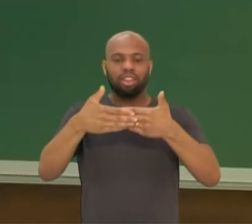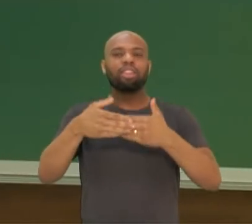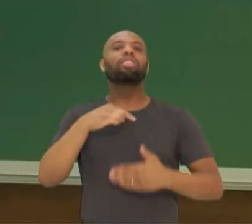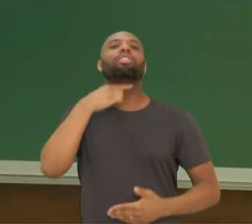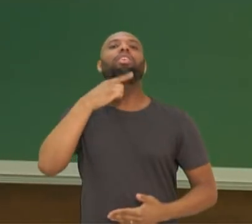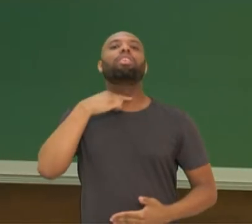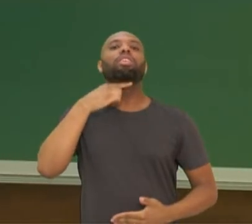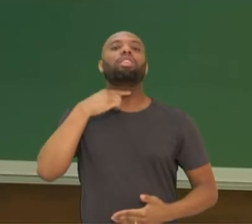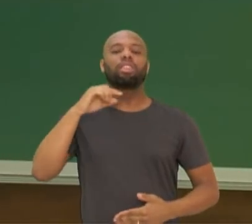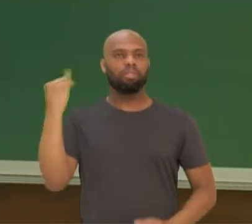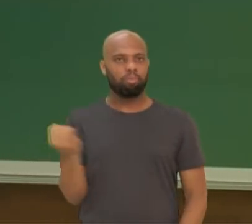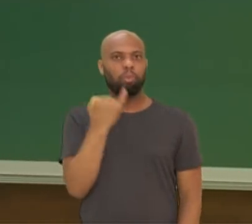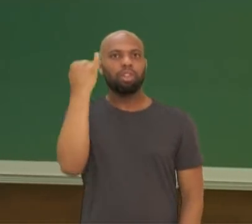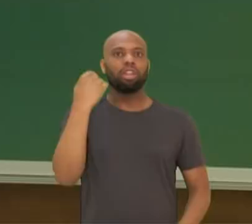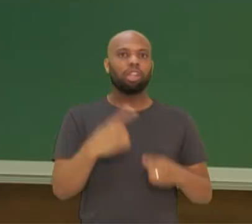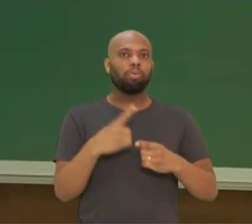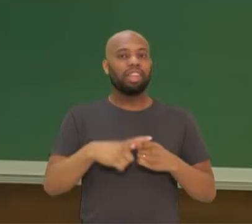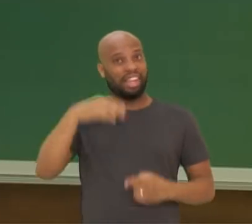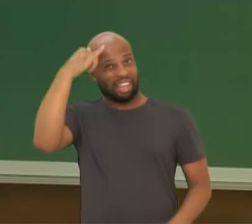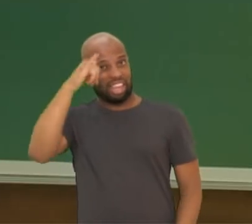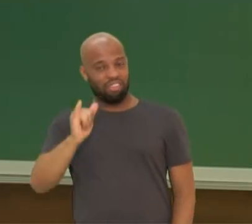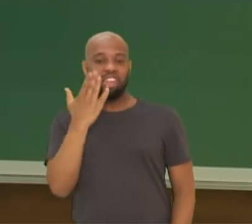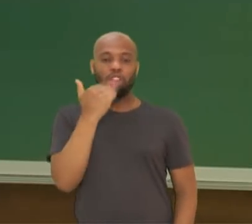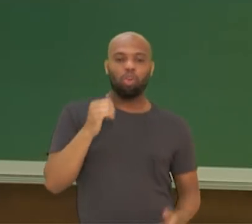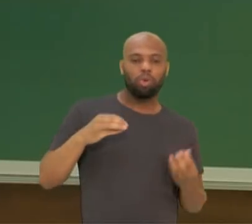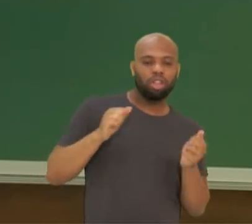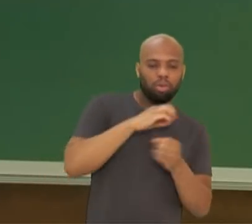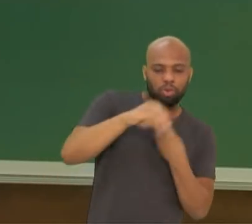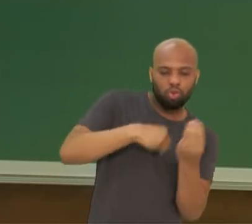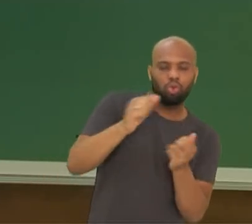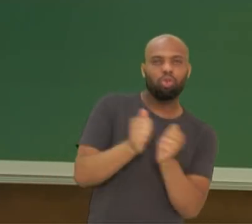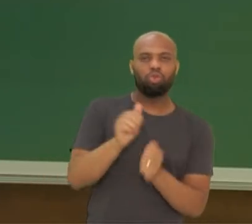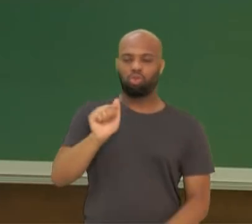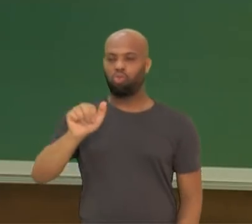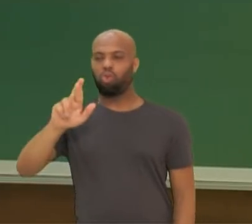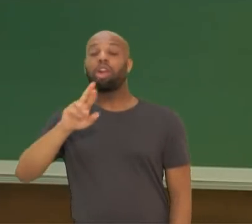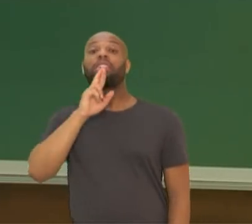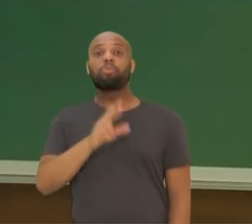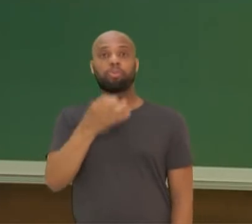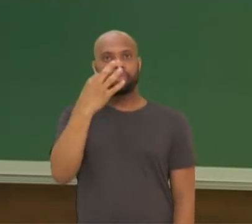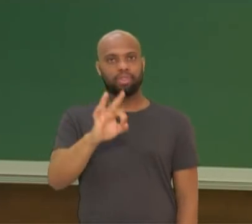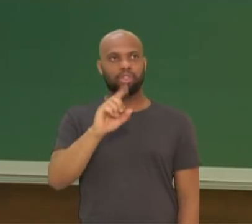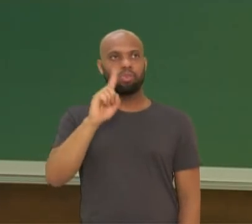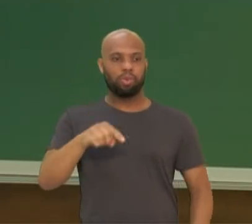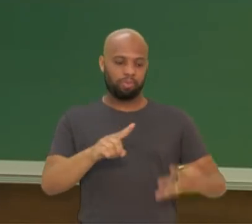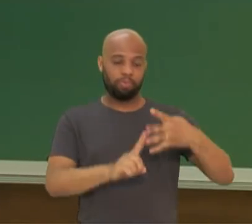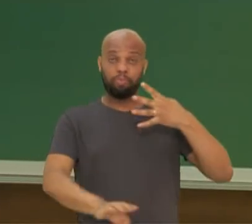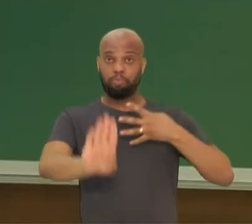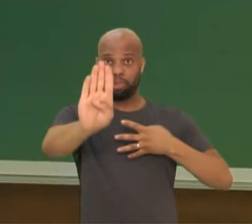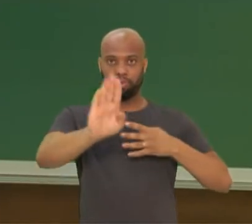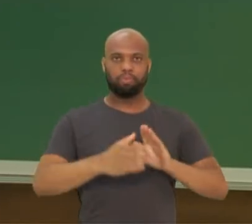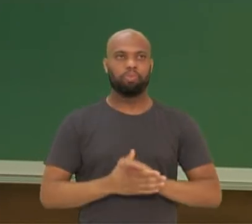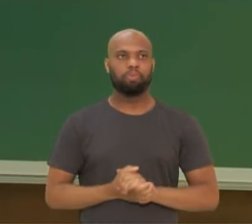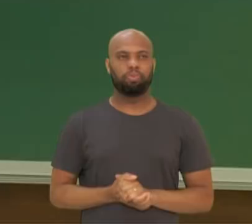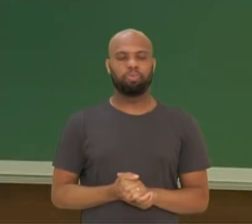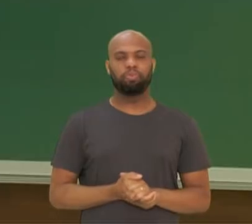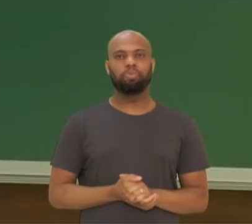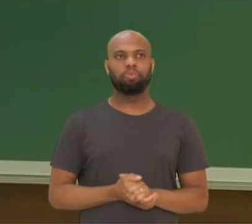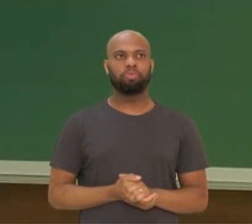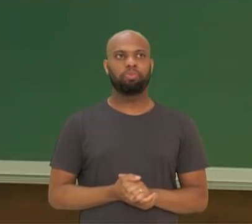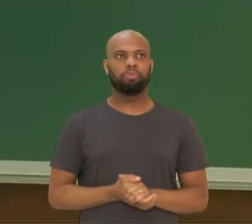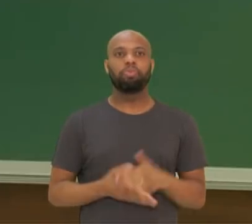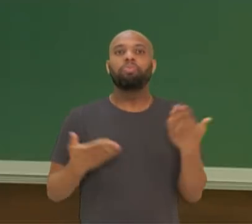importante que não deixa o alimento seguir para o canal errado. Então, a nossa resposta era a letra B.